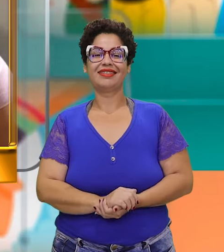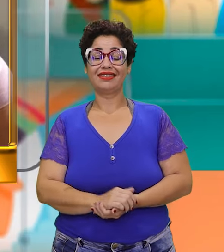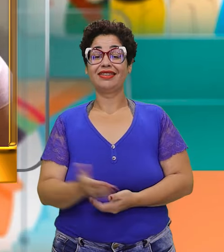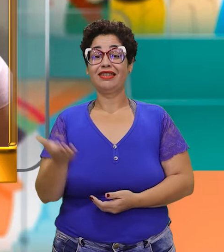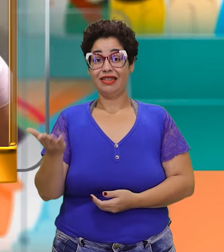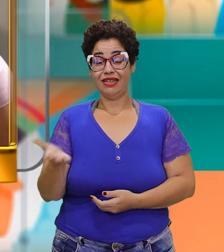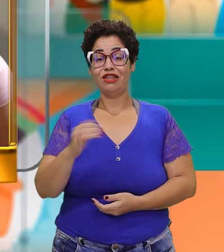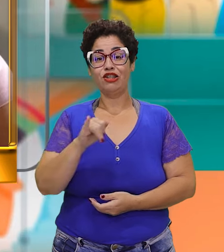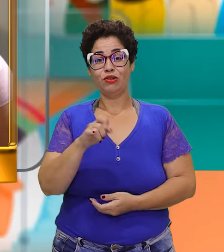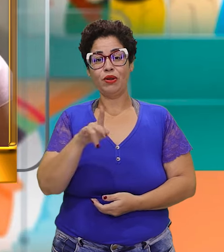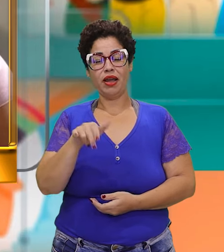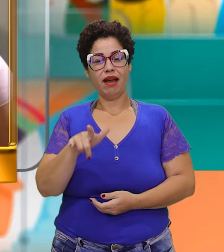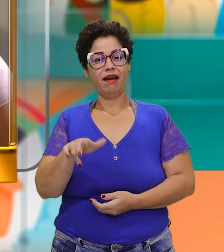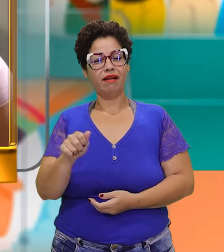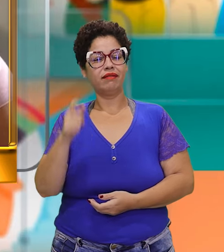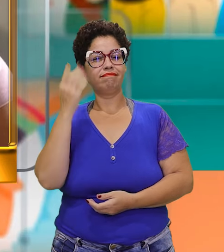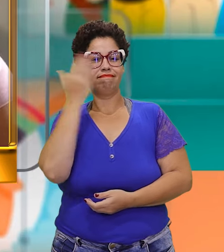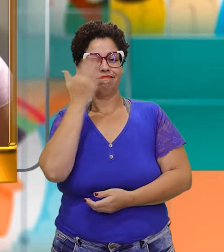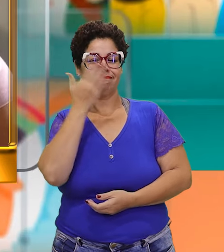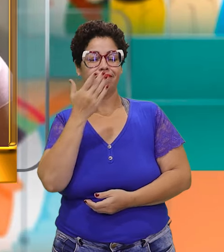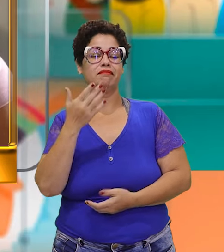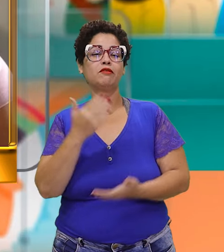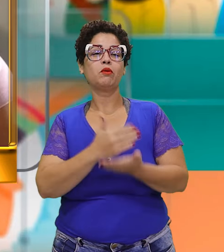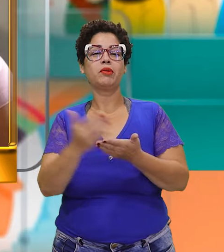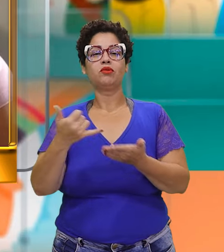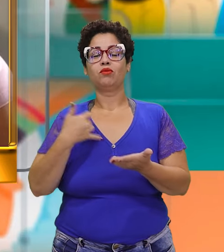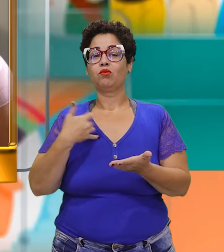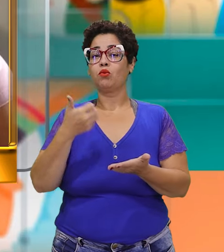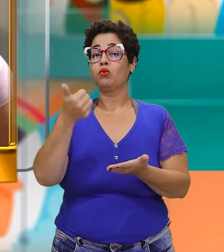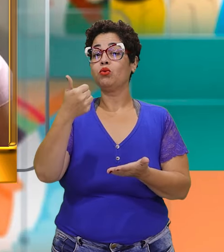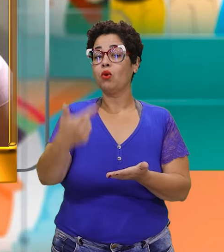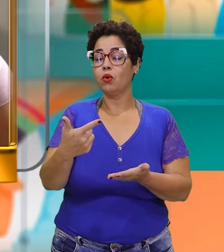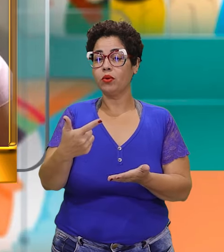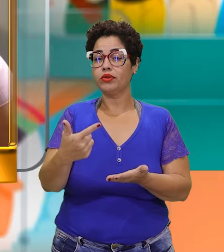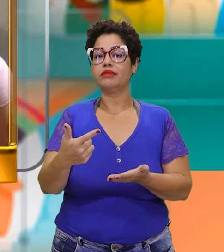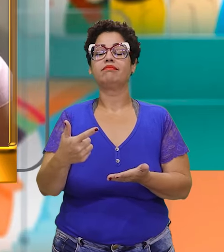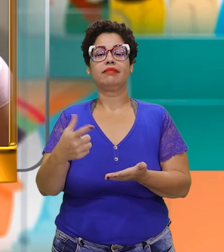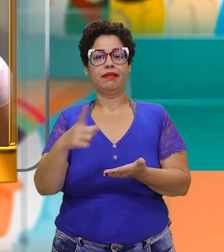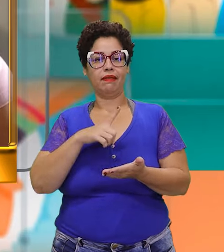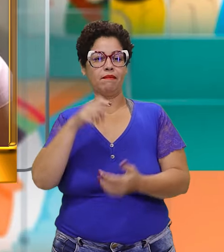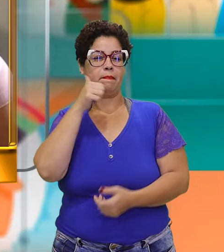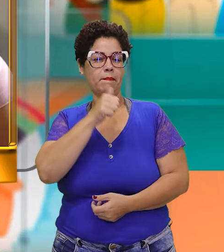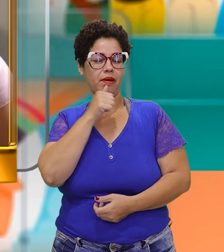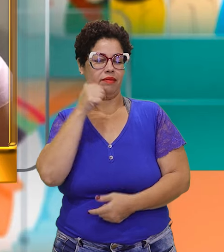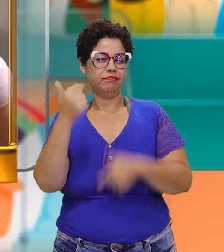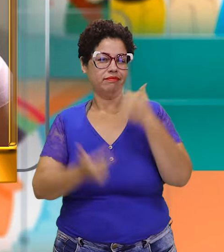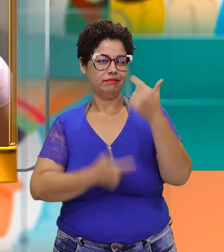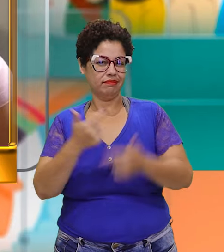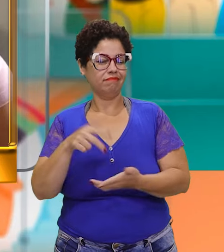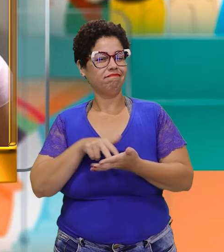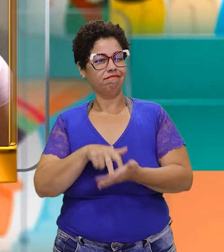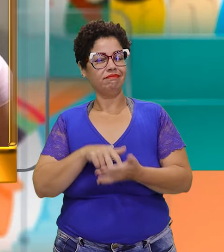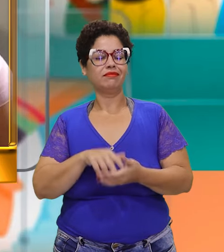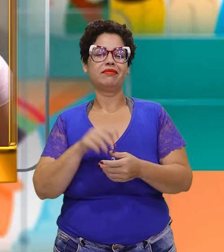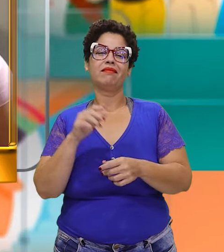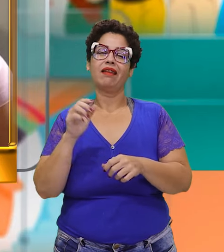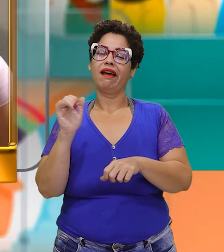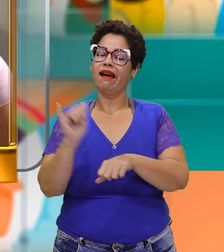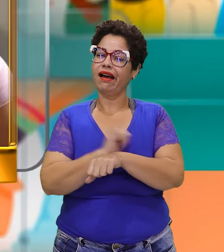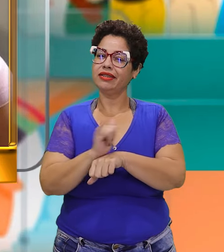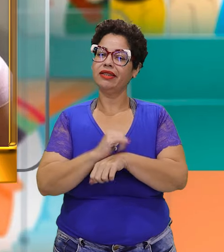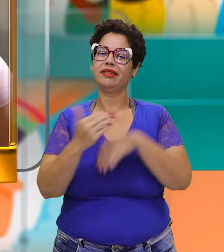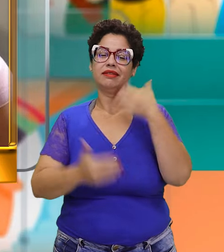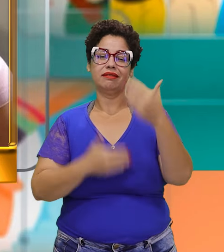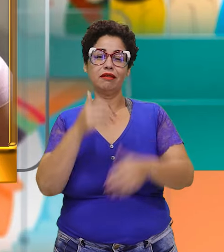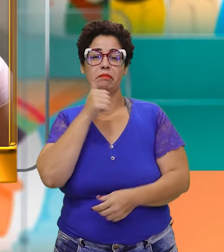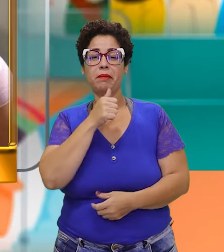A Juliana perdeu a sua visão aos 12 anos de idade. Teve uma mãe muito presente, porém, em diversos momentos de